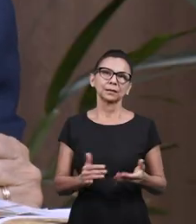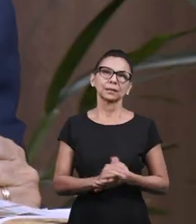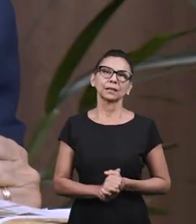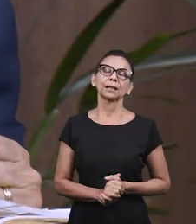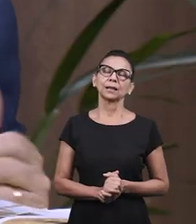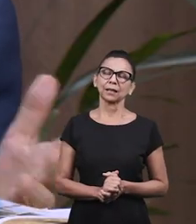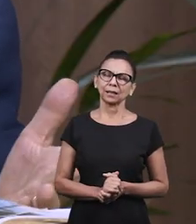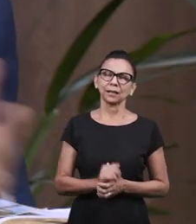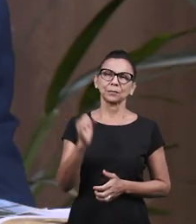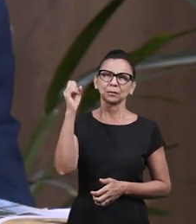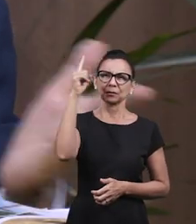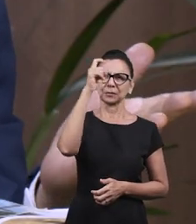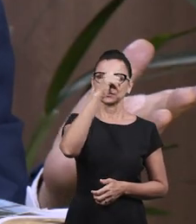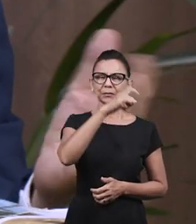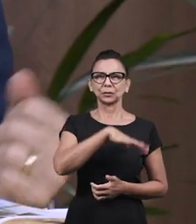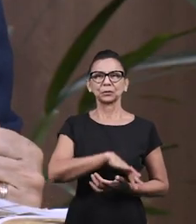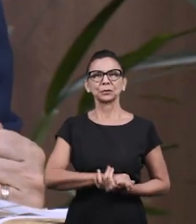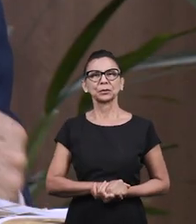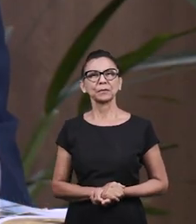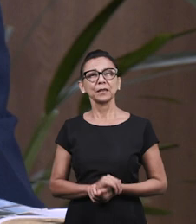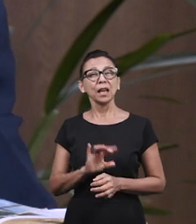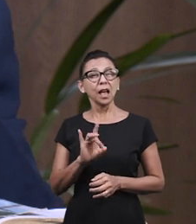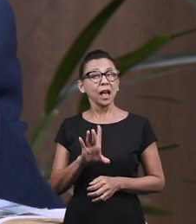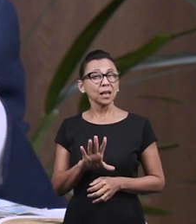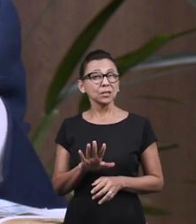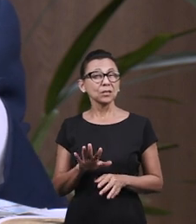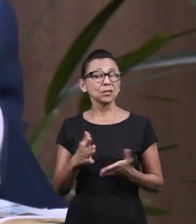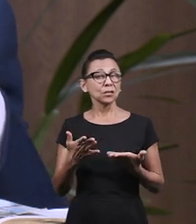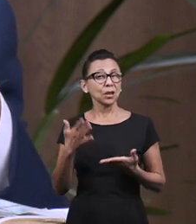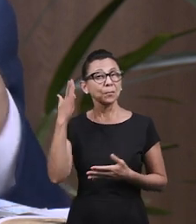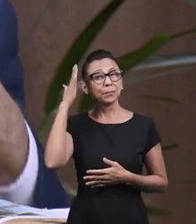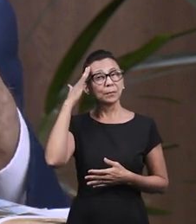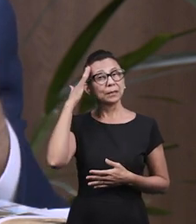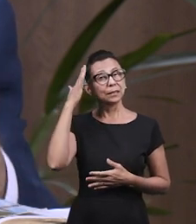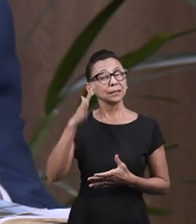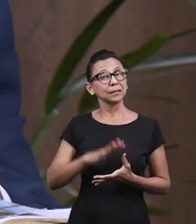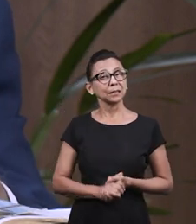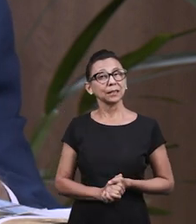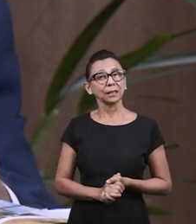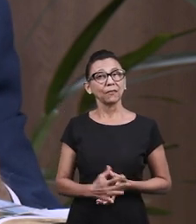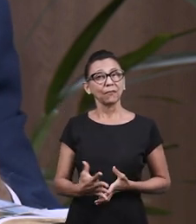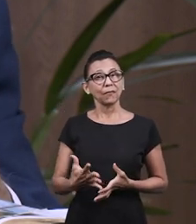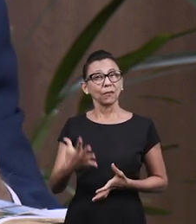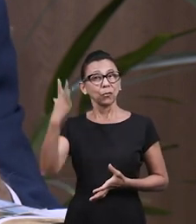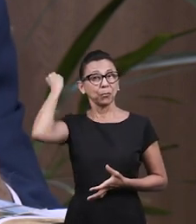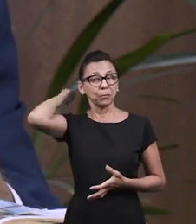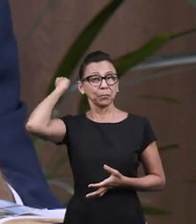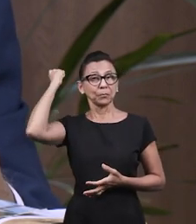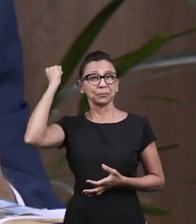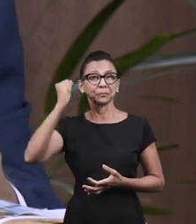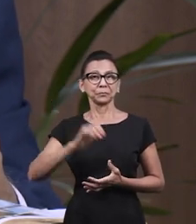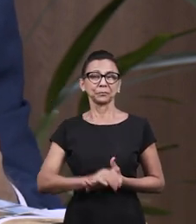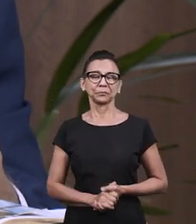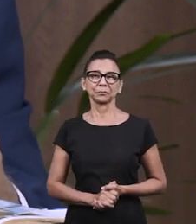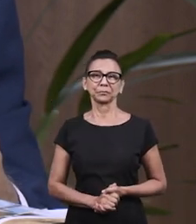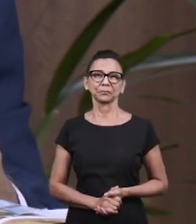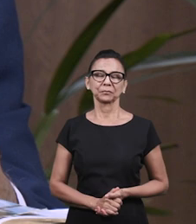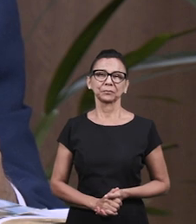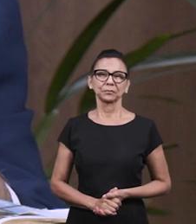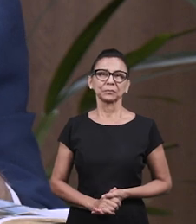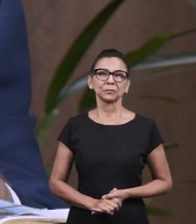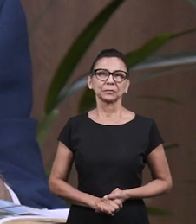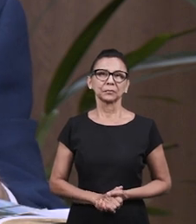que trabalhar em dimensões astronômicas. Isso é só para se entender como é grande essa velocidade da luz.